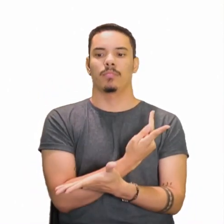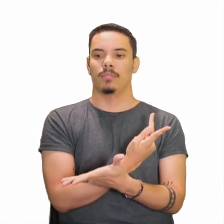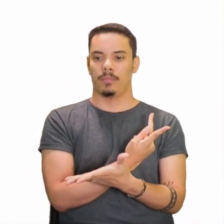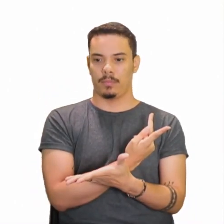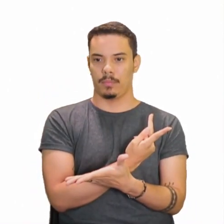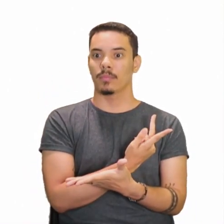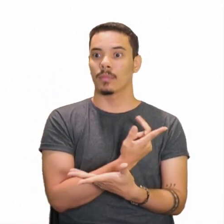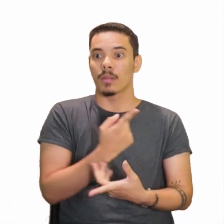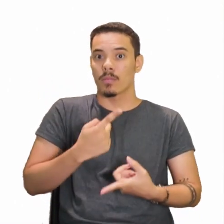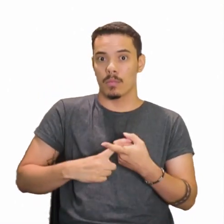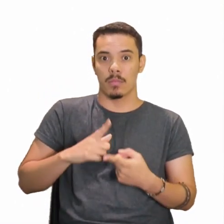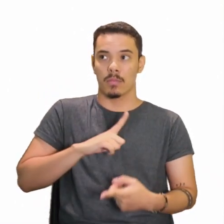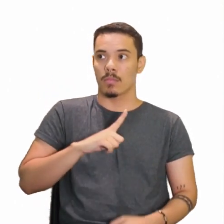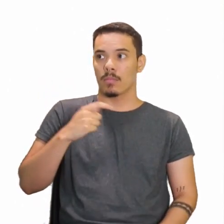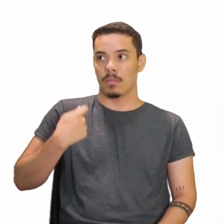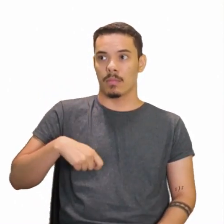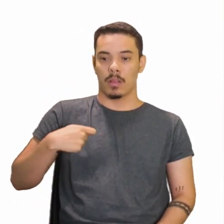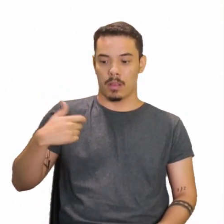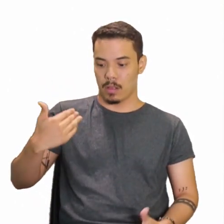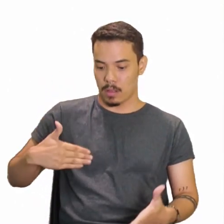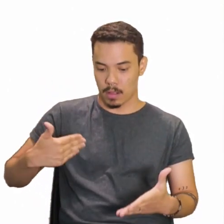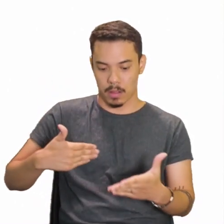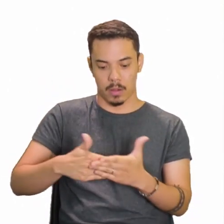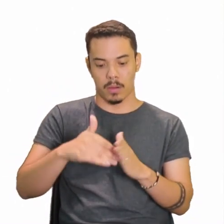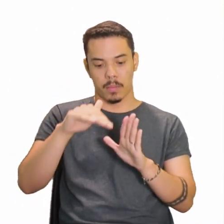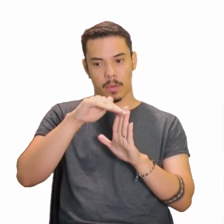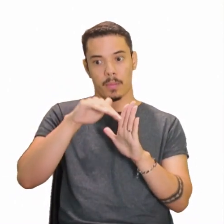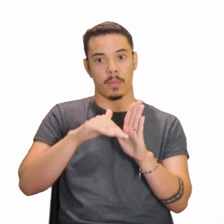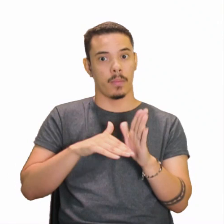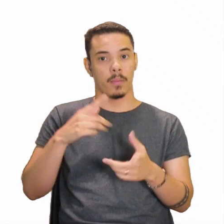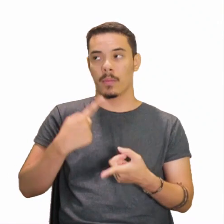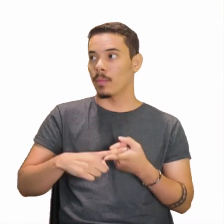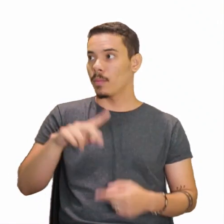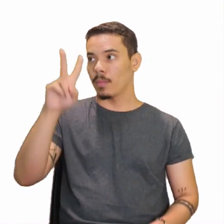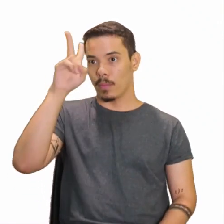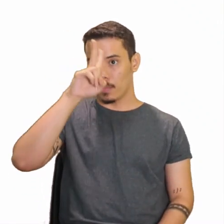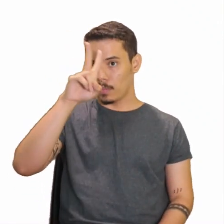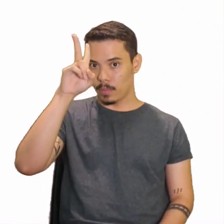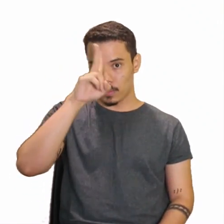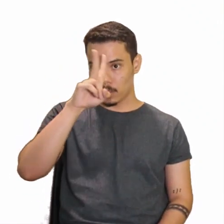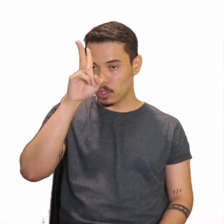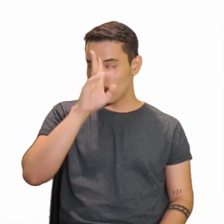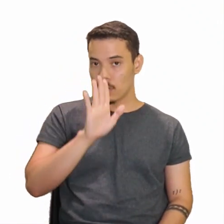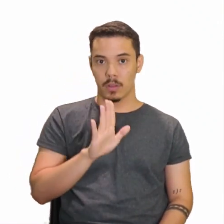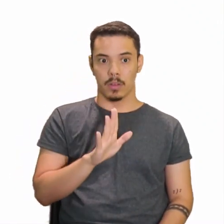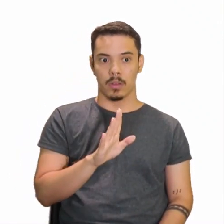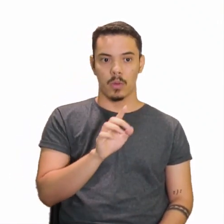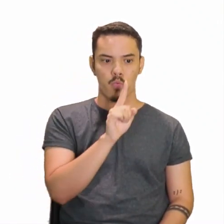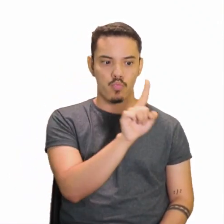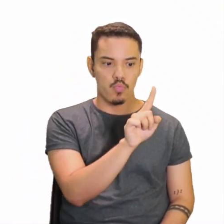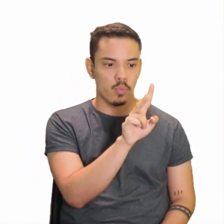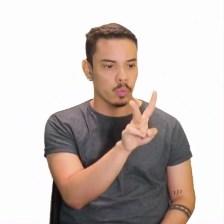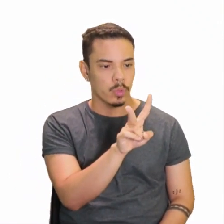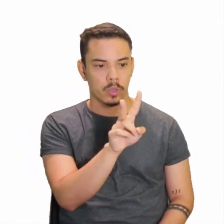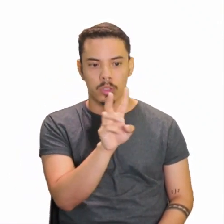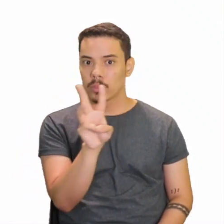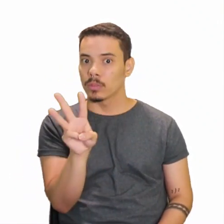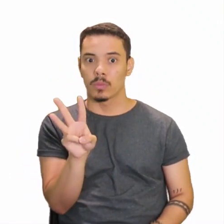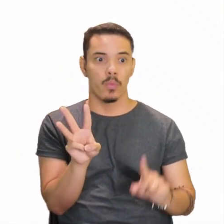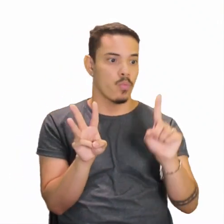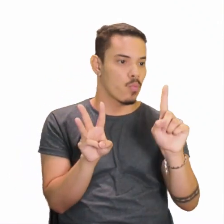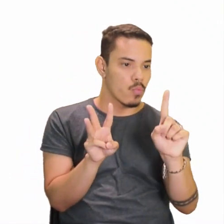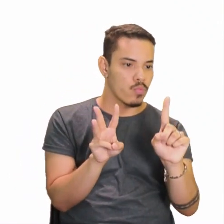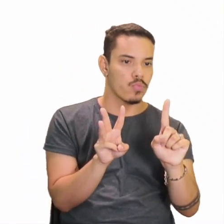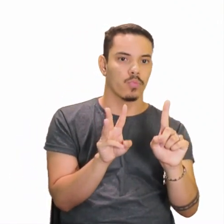né? E que tem que ter a sequência, porque é uma história, mesmo que seja 3 quadrinhos, mesmo que seja 2 quadrinhos, mesmo que